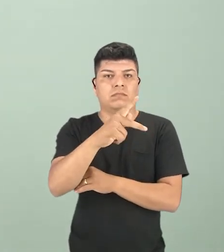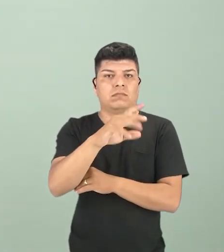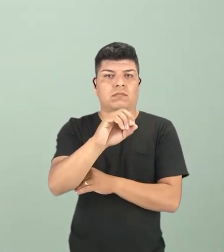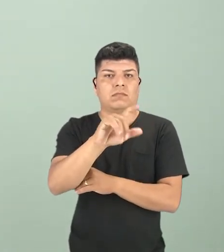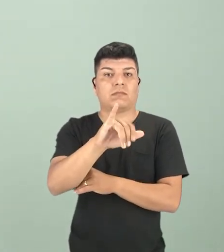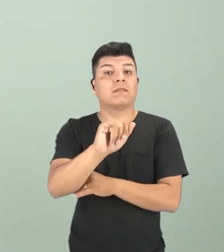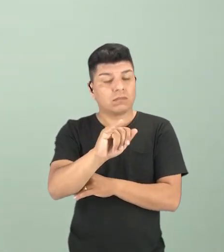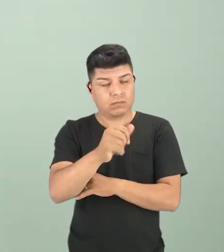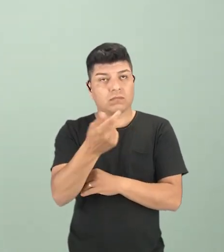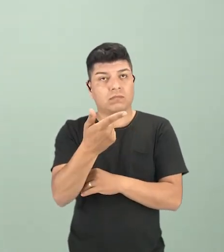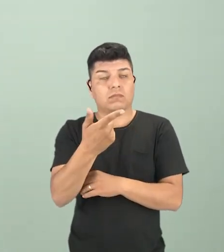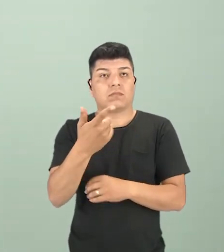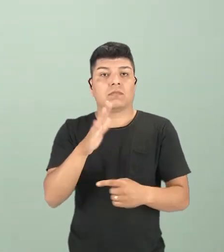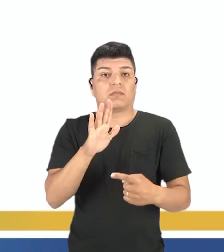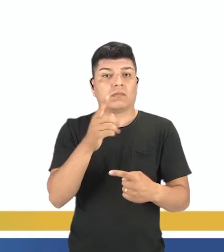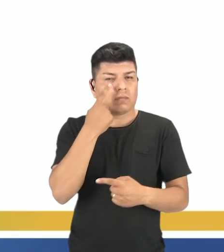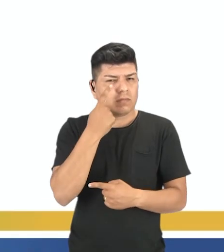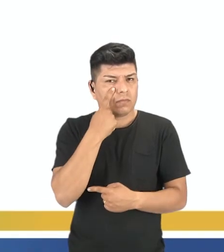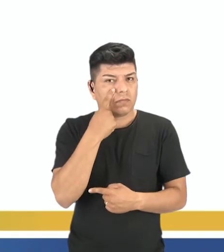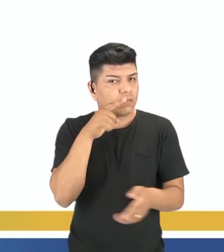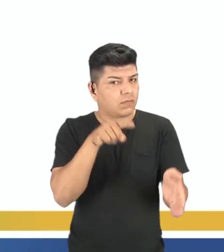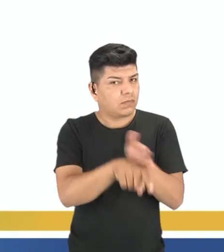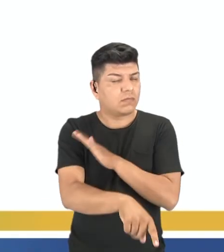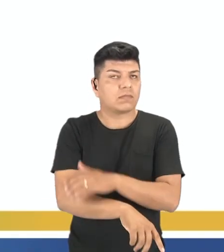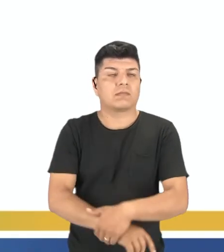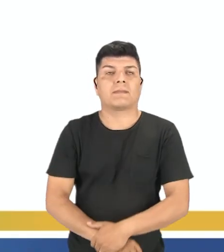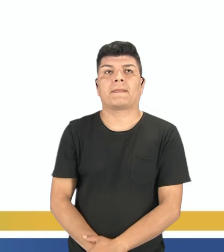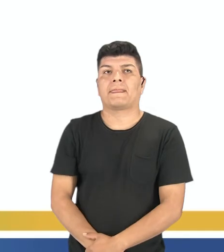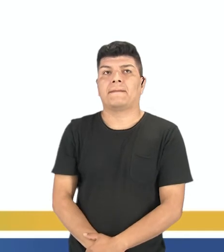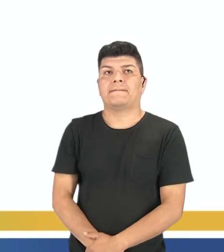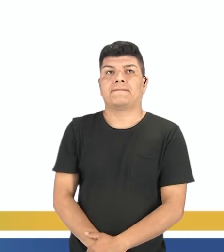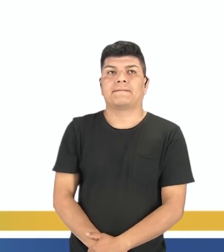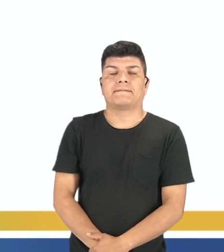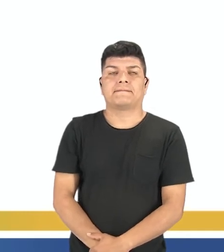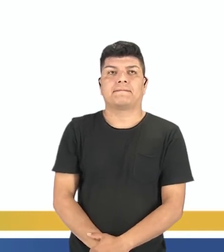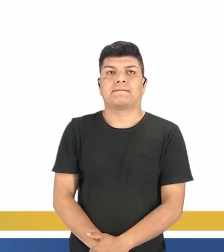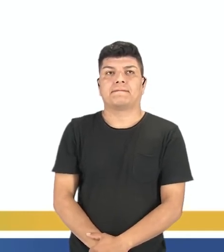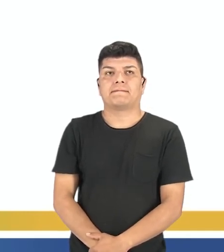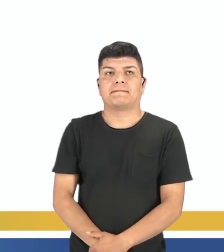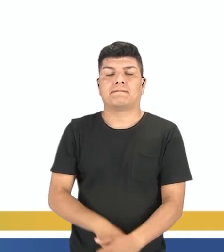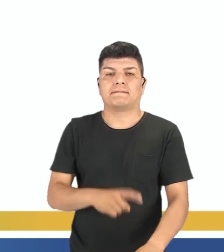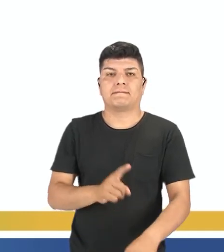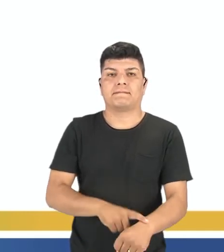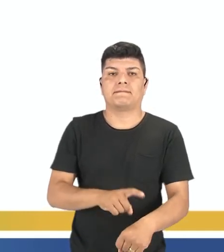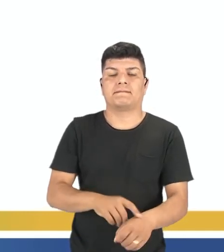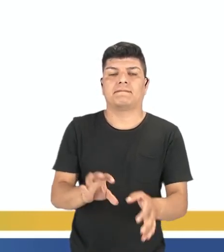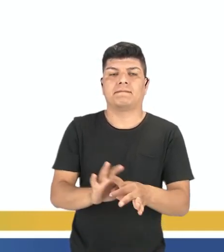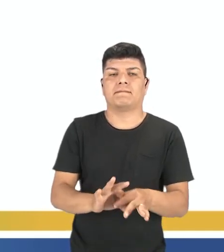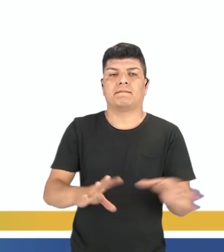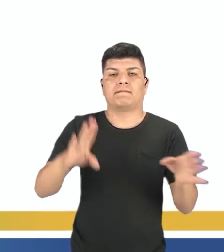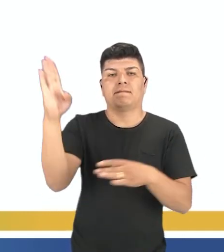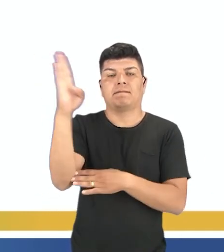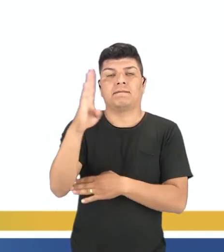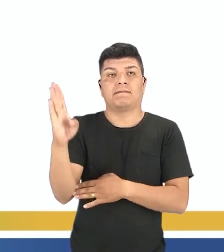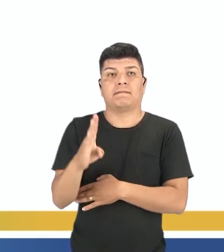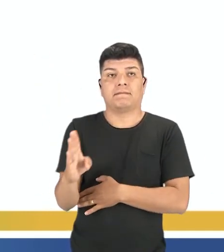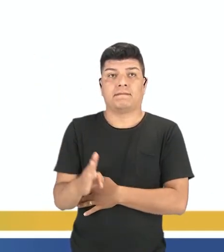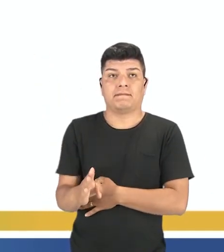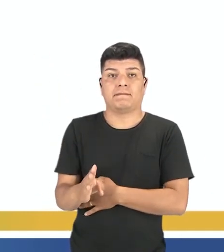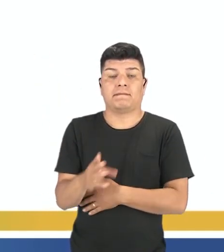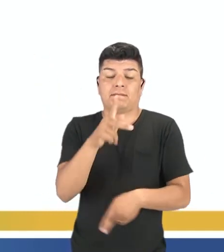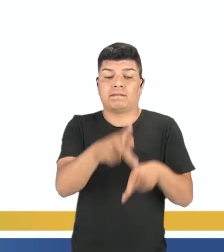muito essa referência aí. Então presta atenção nessa questão. No tempo da independência do Brasil, circulavam nas